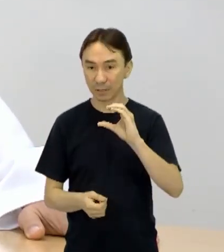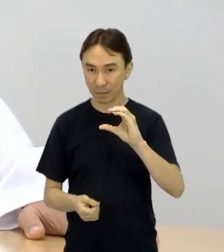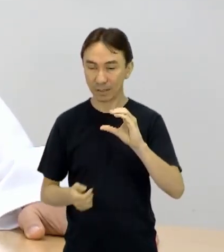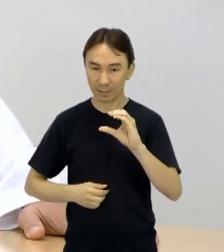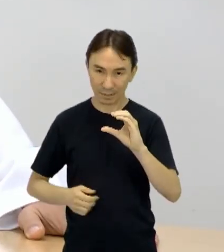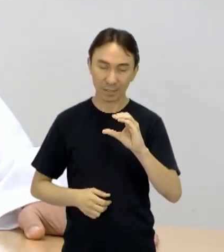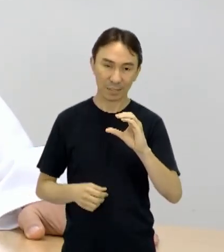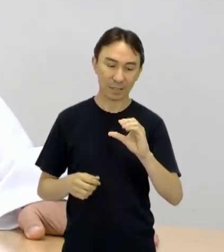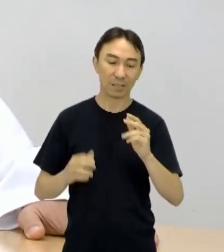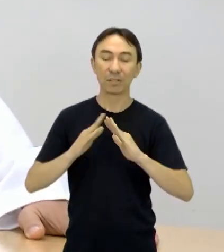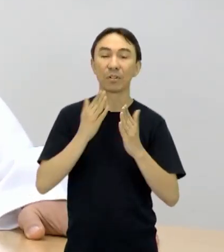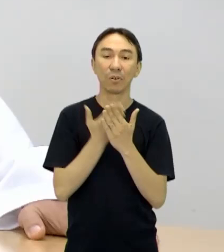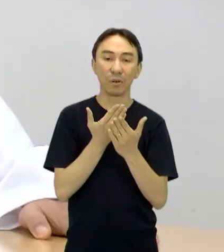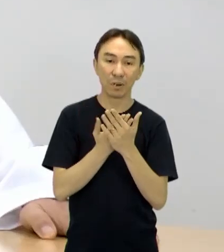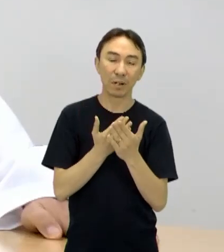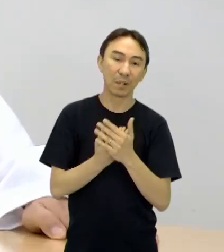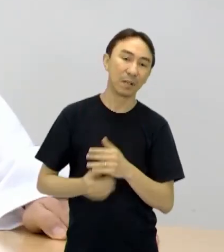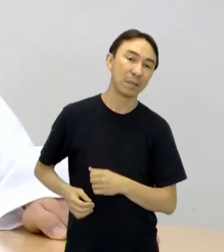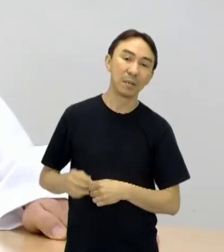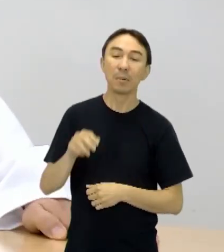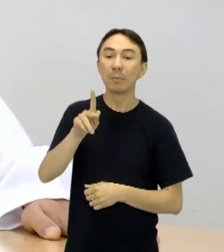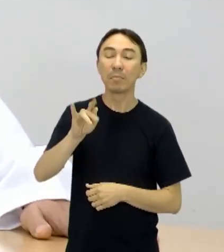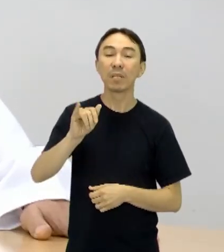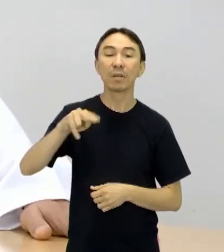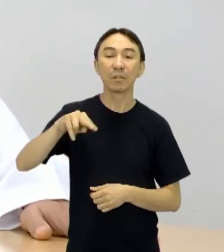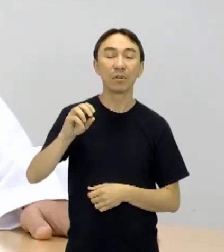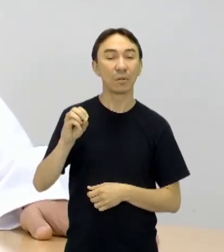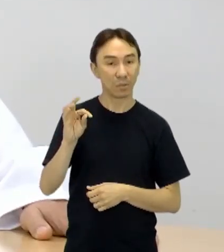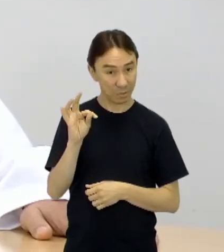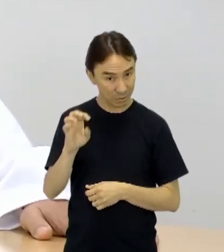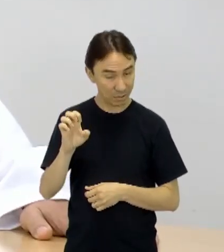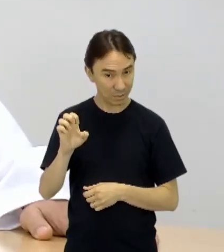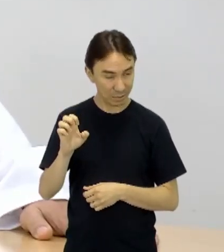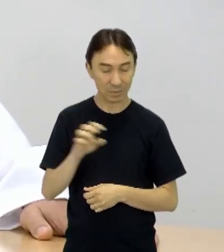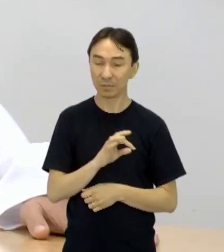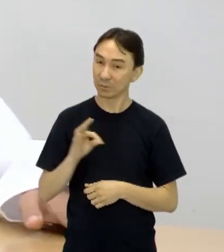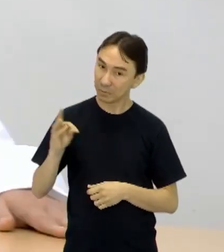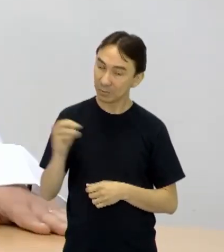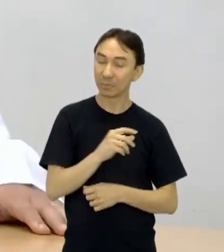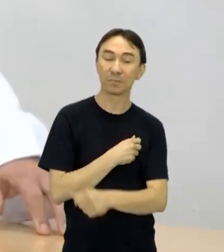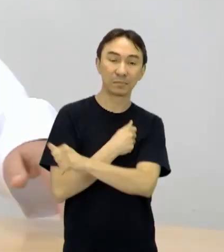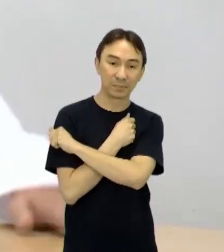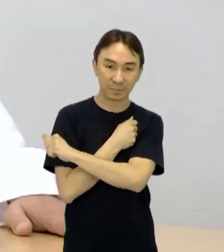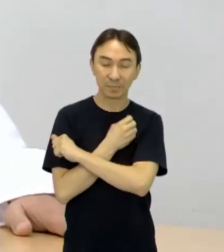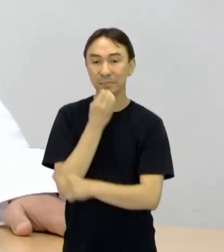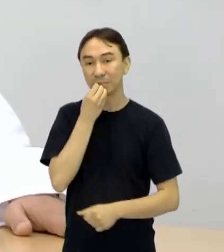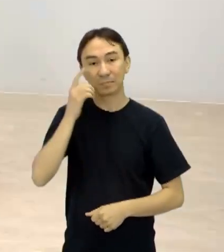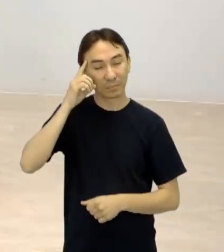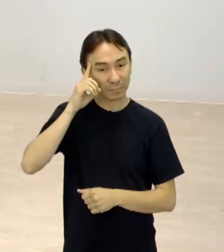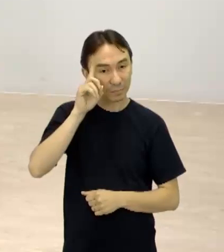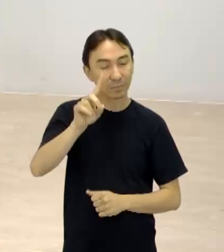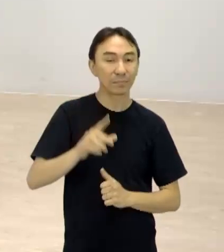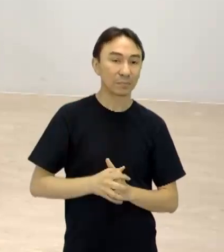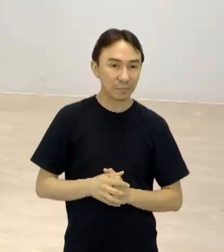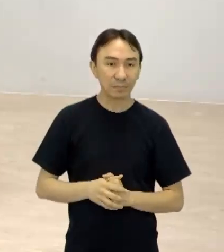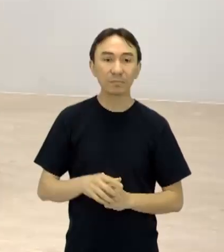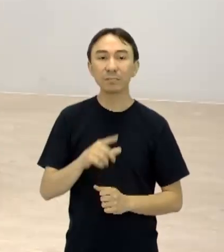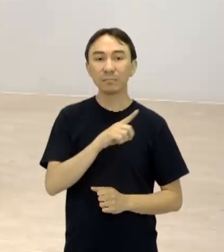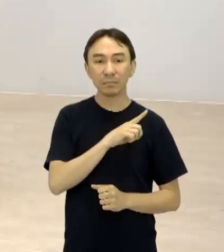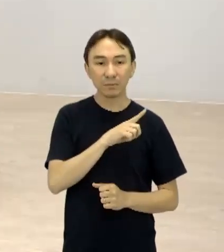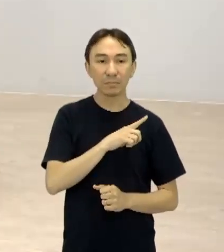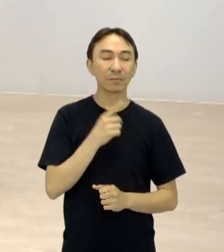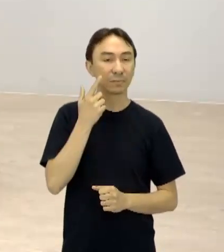André, Bianca, Giovana, Cauã, Renan, Maria Rita, João, Gabriel estão dando um bom dia. Mas mandaram a resposta ou não? Não,